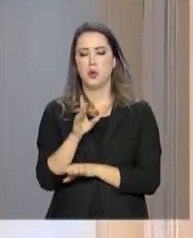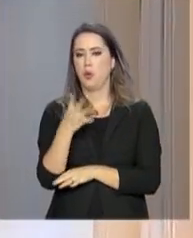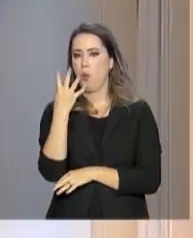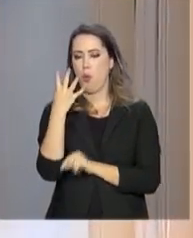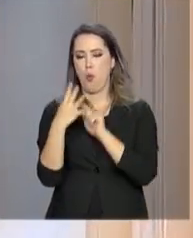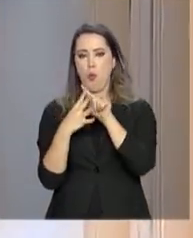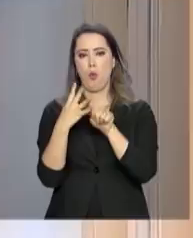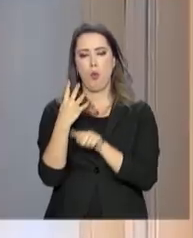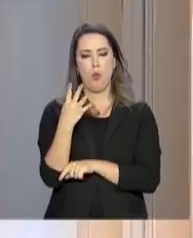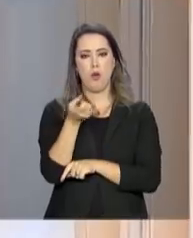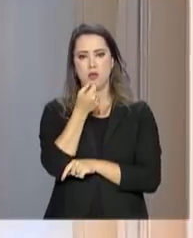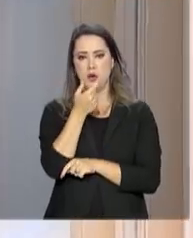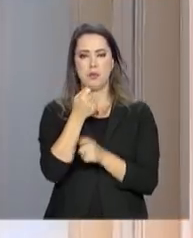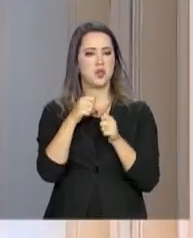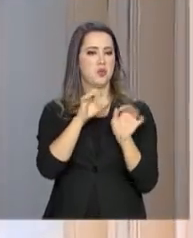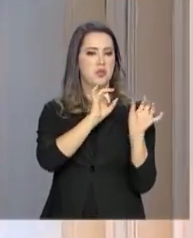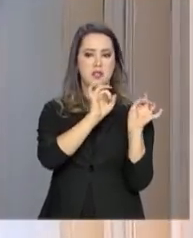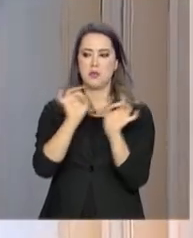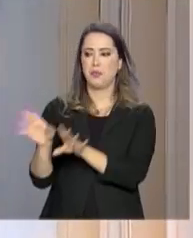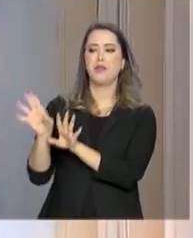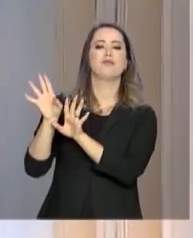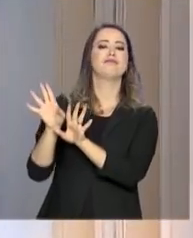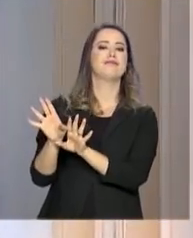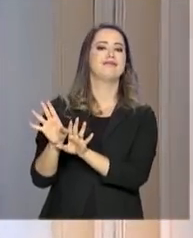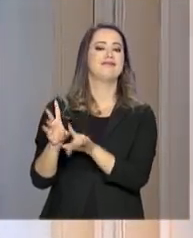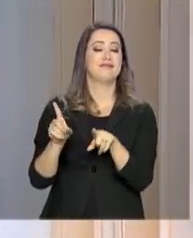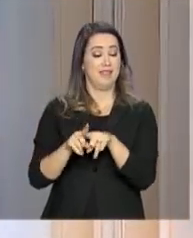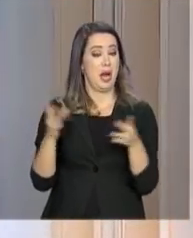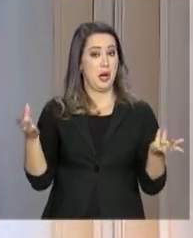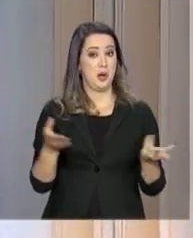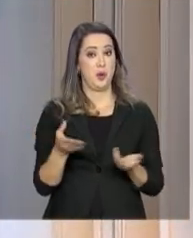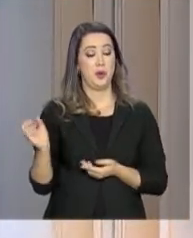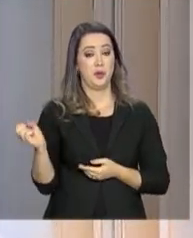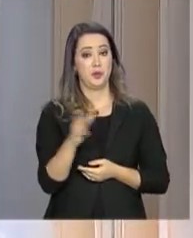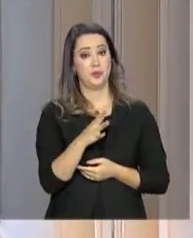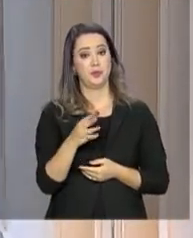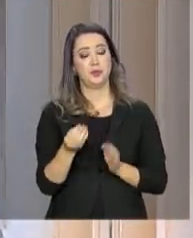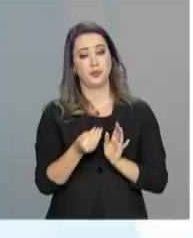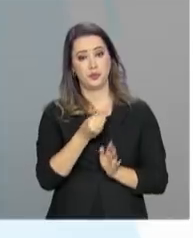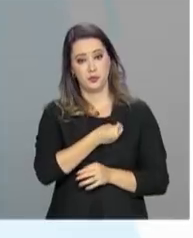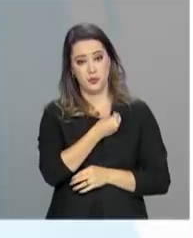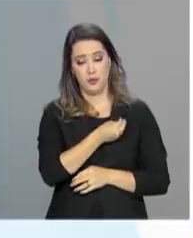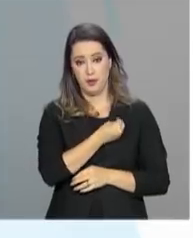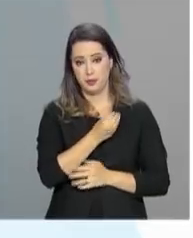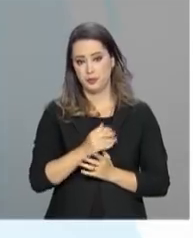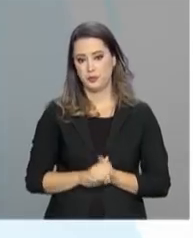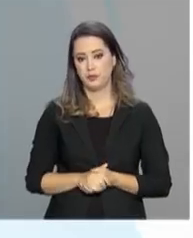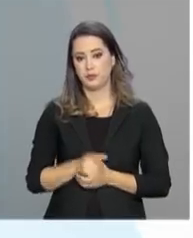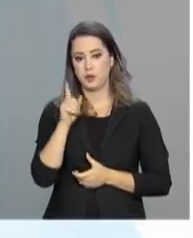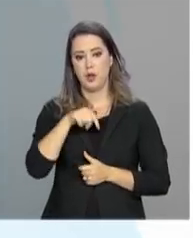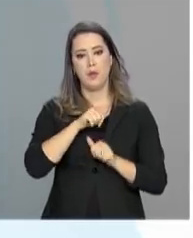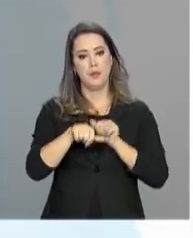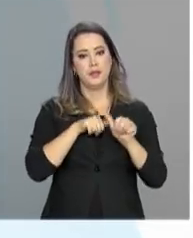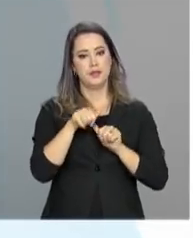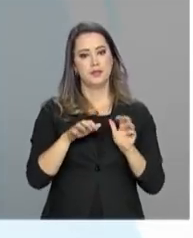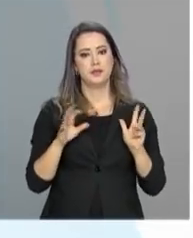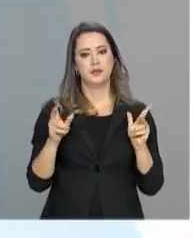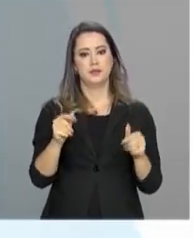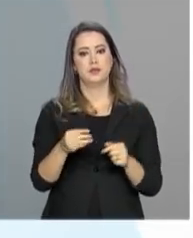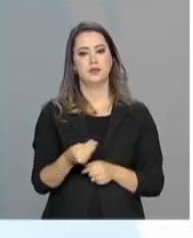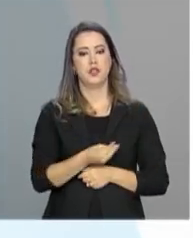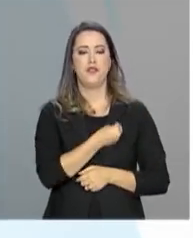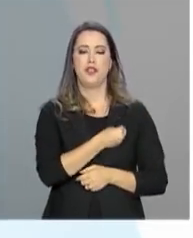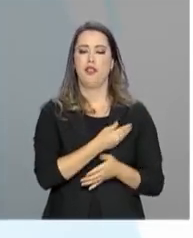remédios e adquirir novos hábitos para ela a cirurgia foi a melhor saída mudança total né de